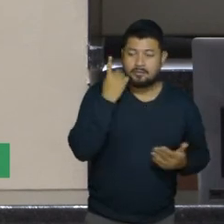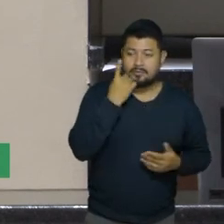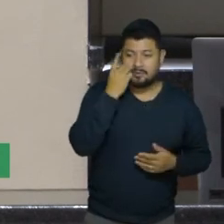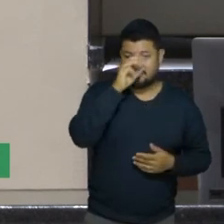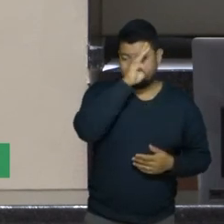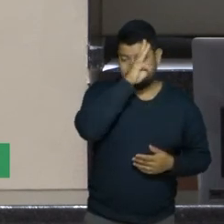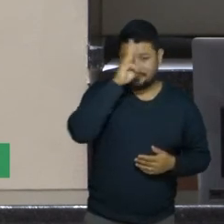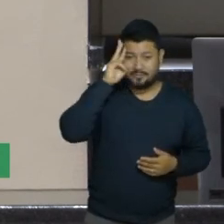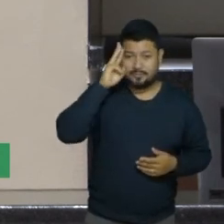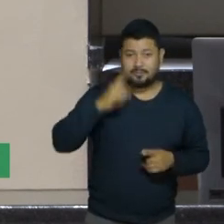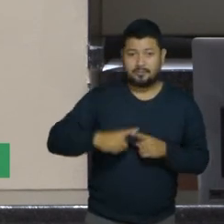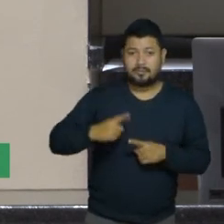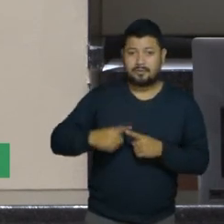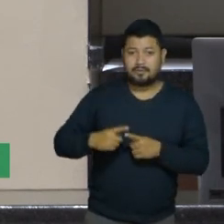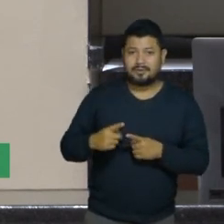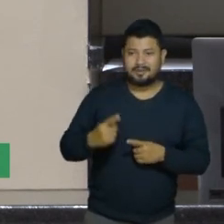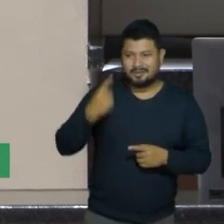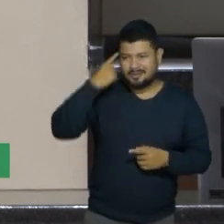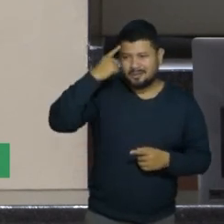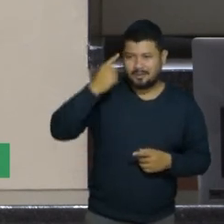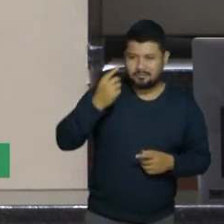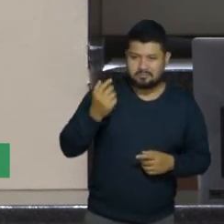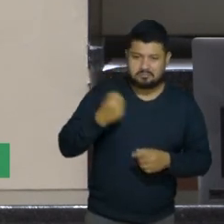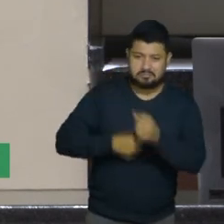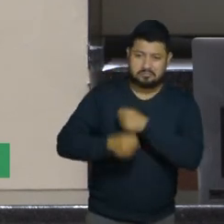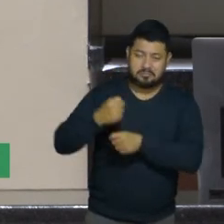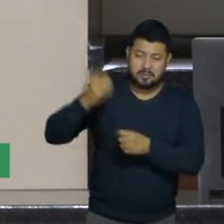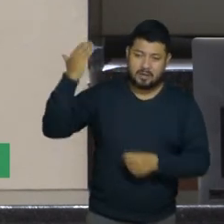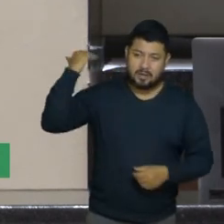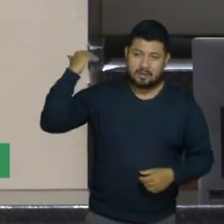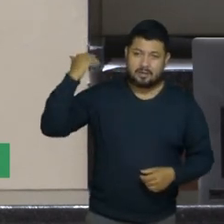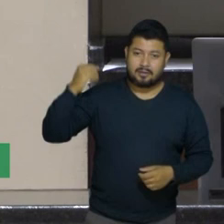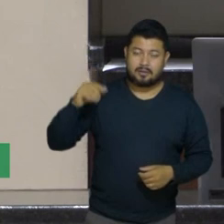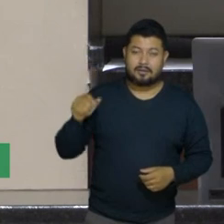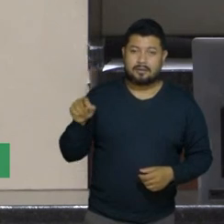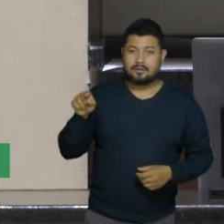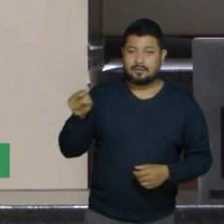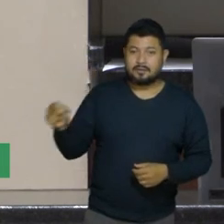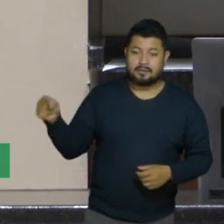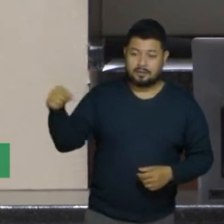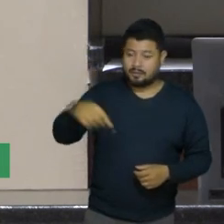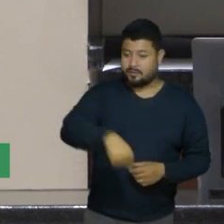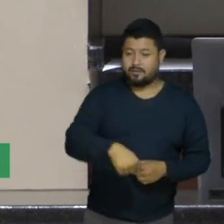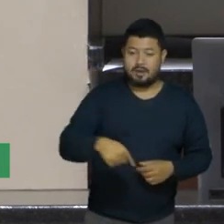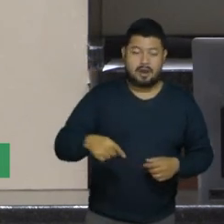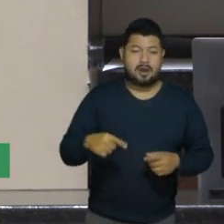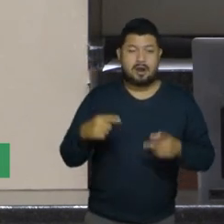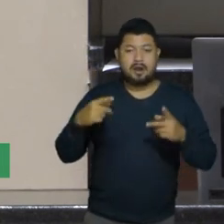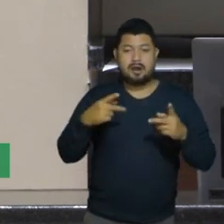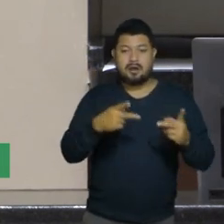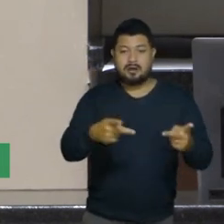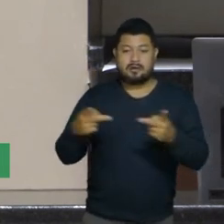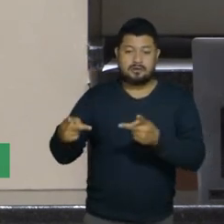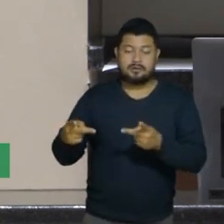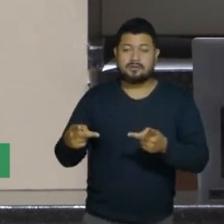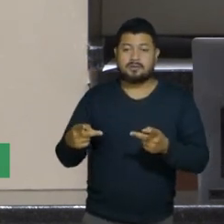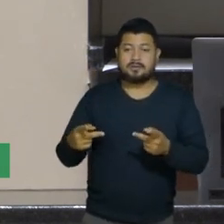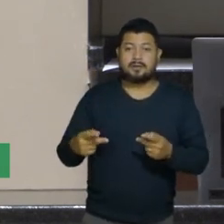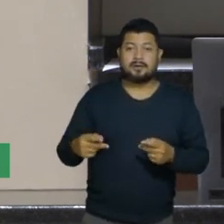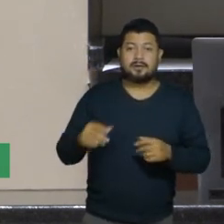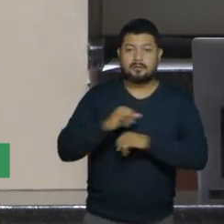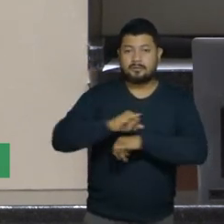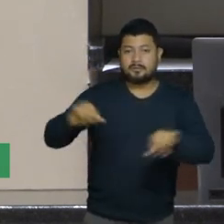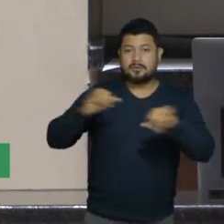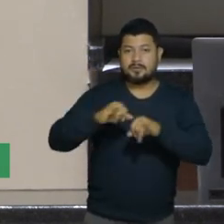outra oportunidade que vocês tiveram aqui para fazer toda a divulgação da Festa do Pinhão, foi liberado